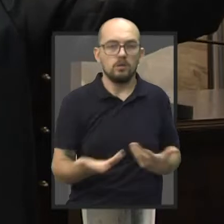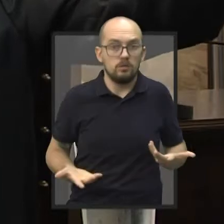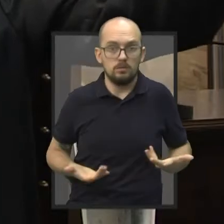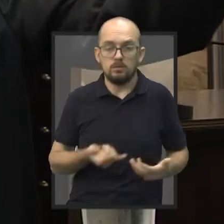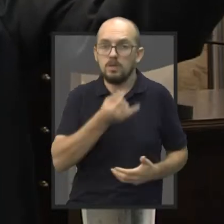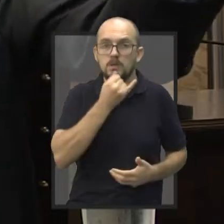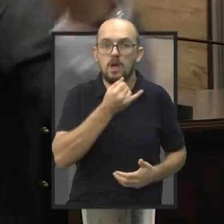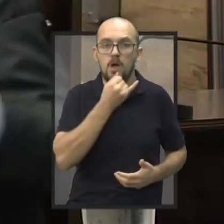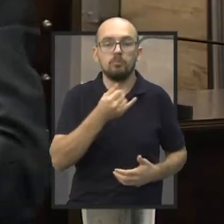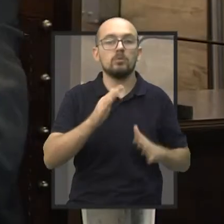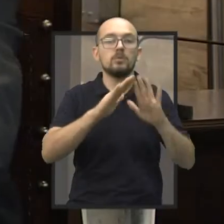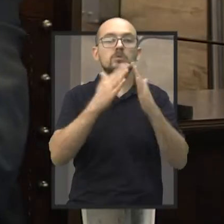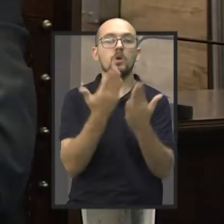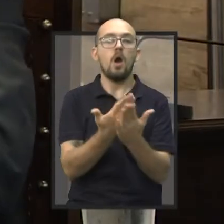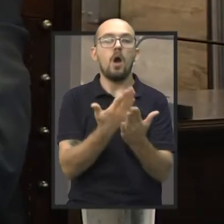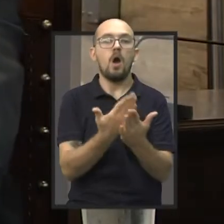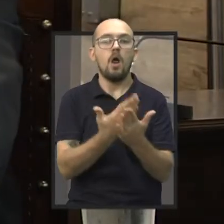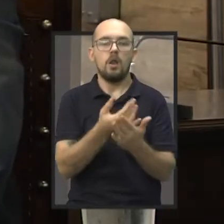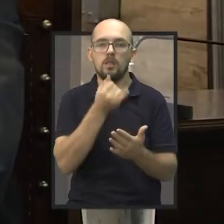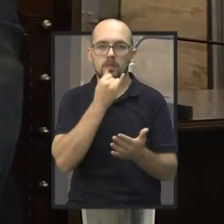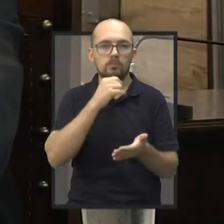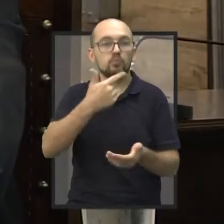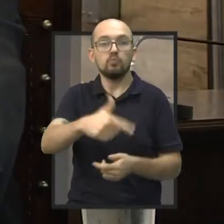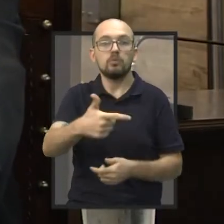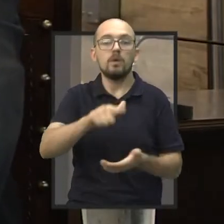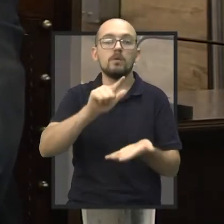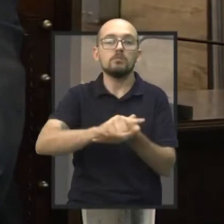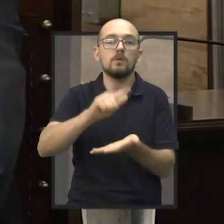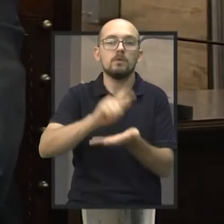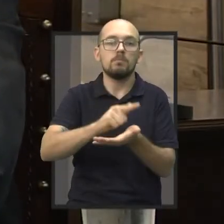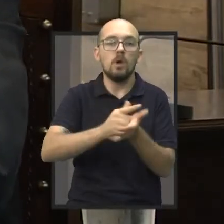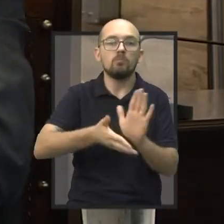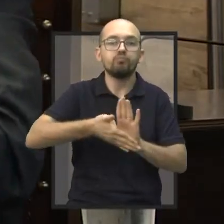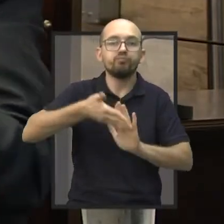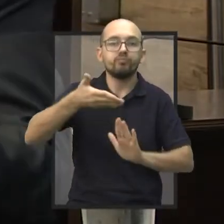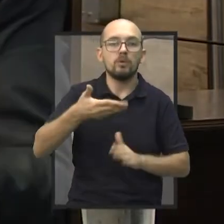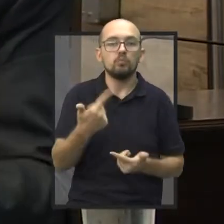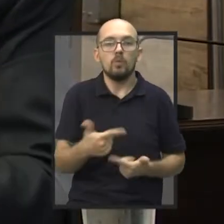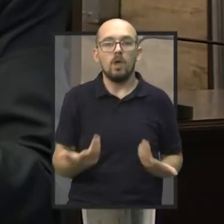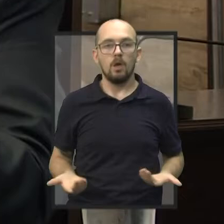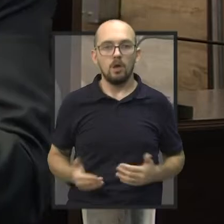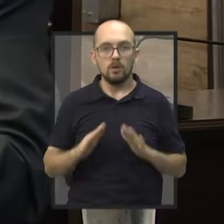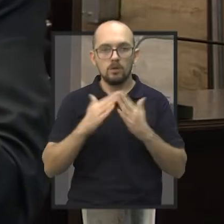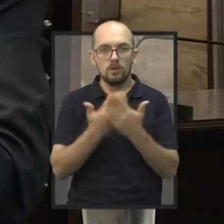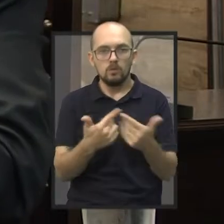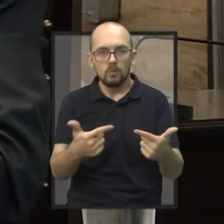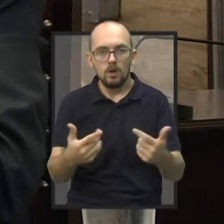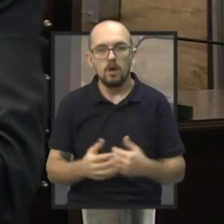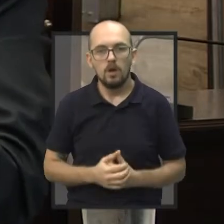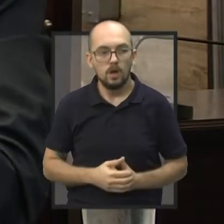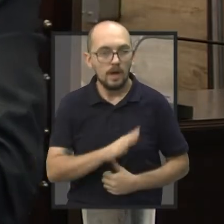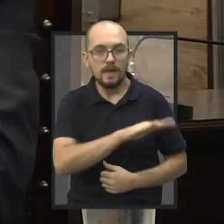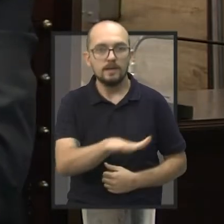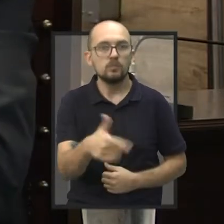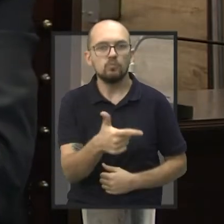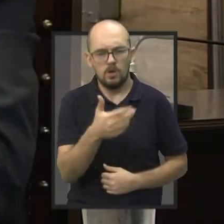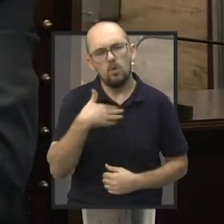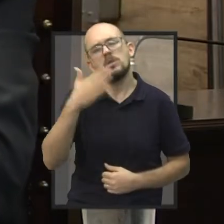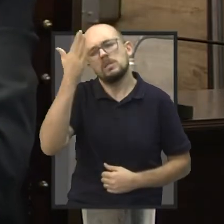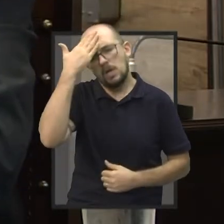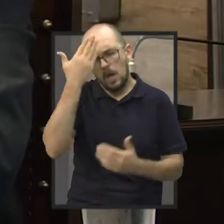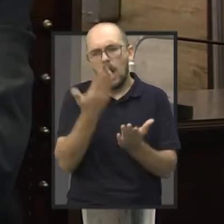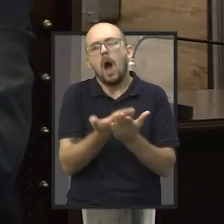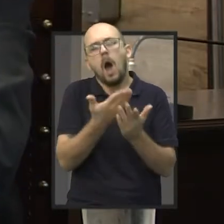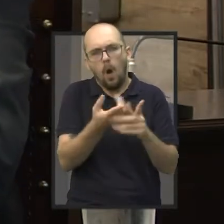tem, nas escolas está faltando papel higiênico para as crianças. Eu sei que agora as aulas estão suspensas, eu sei, Ângela,